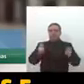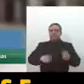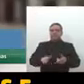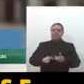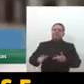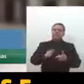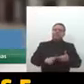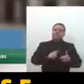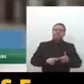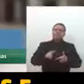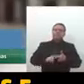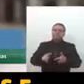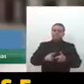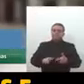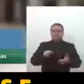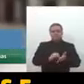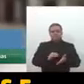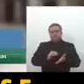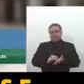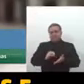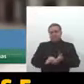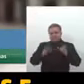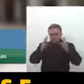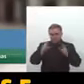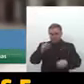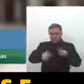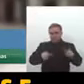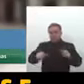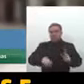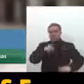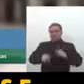processo de desrespeito aos povos originários, à legislação e à Constituição.